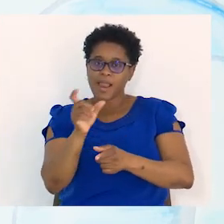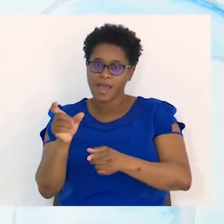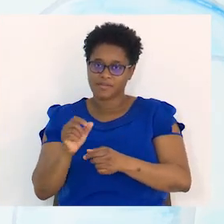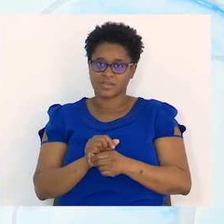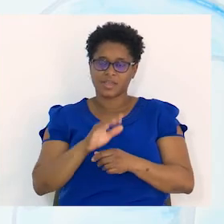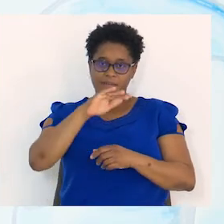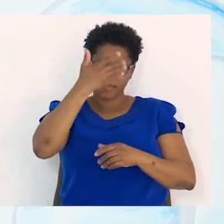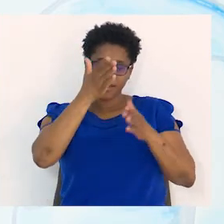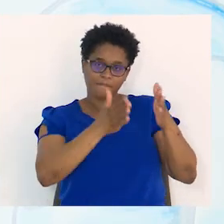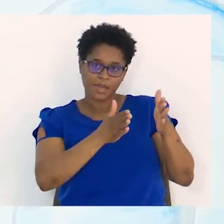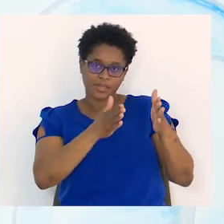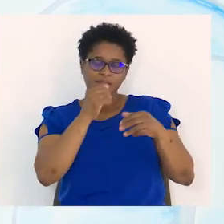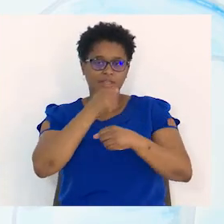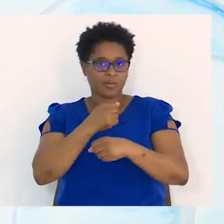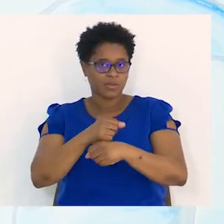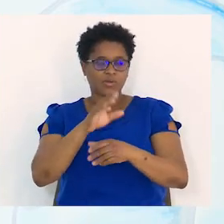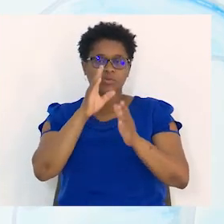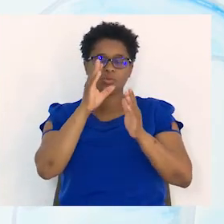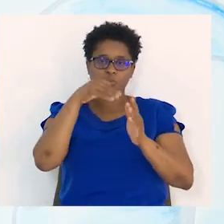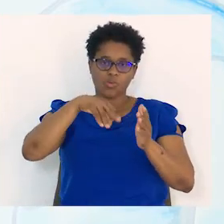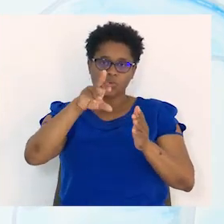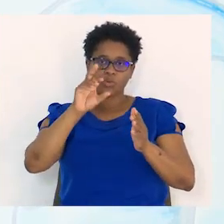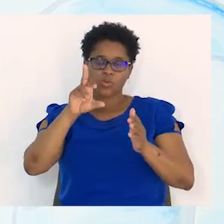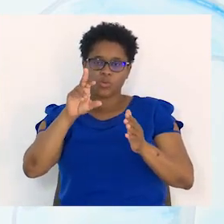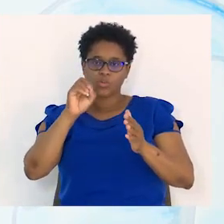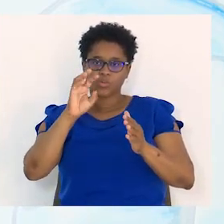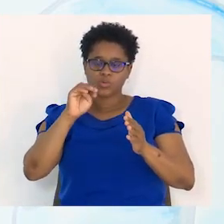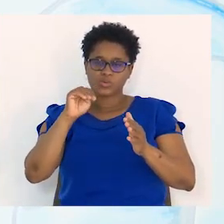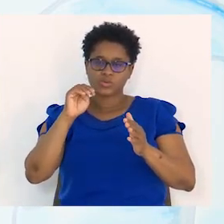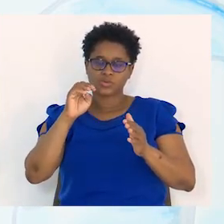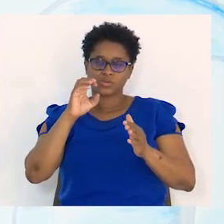parte, focou-se no processo de